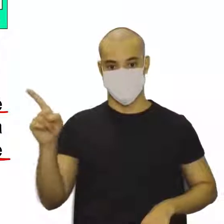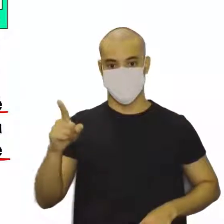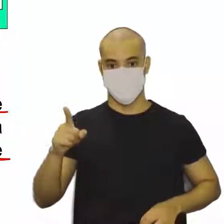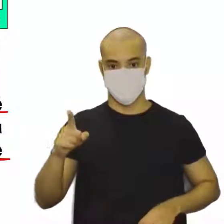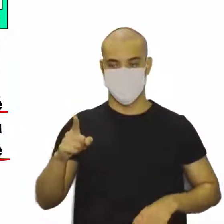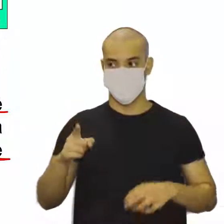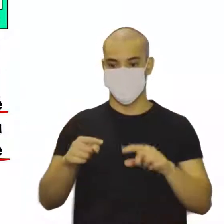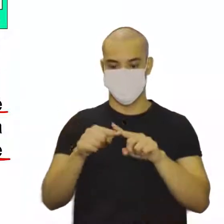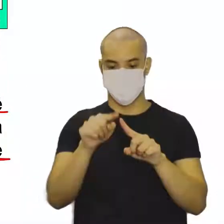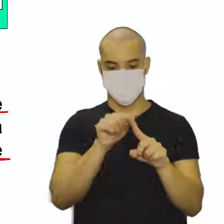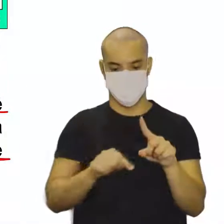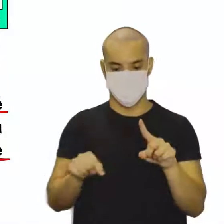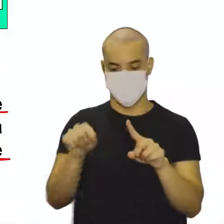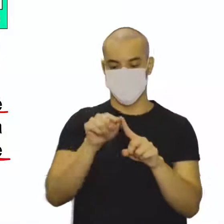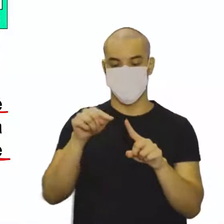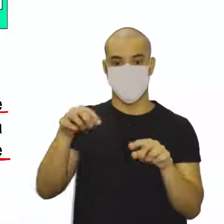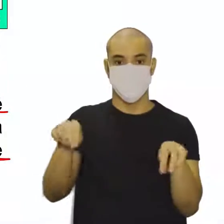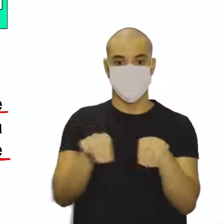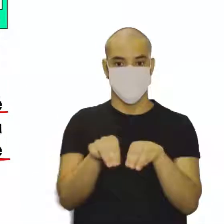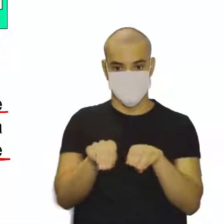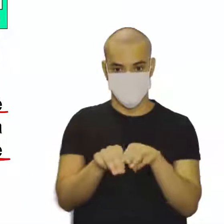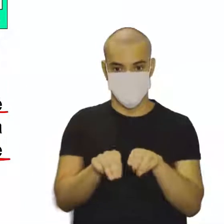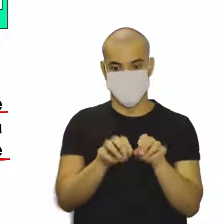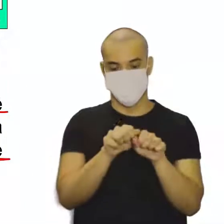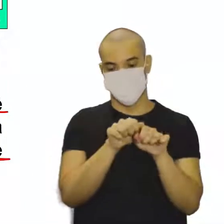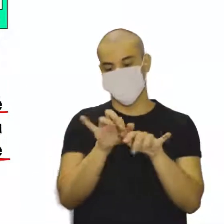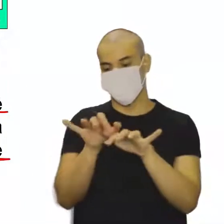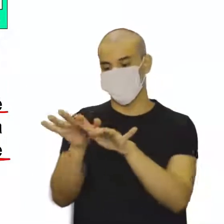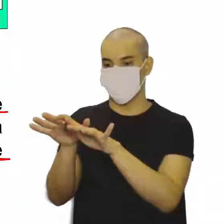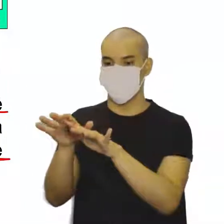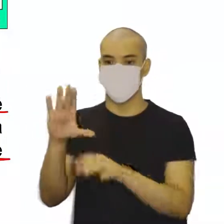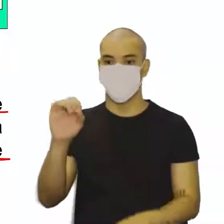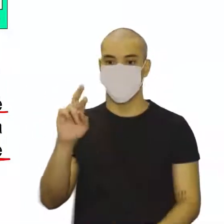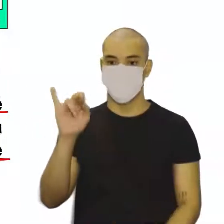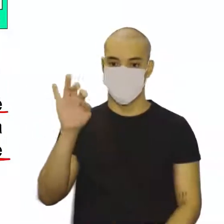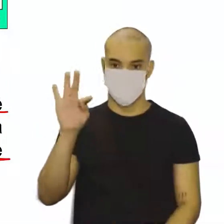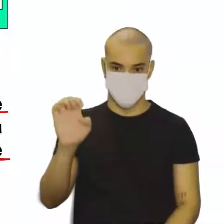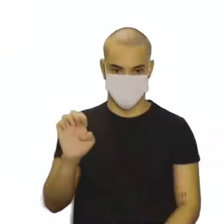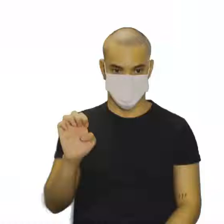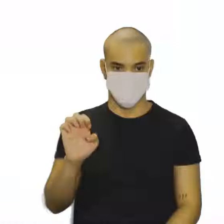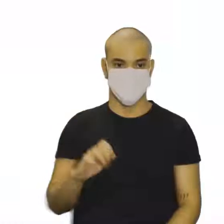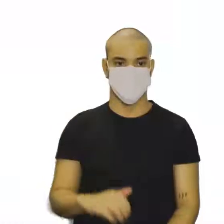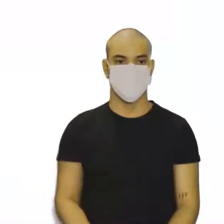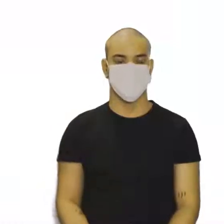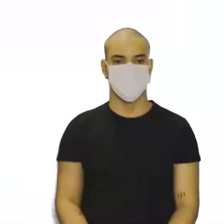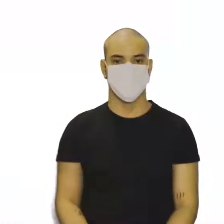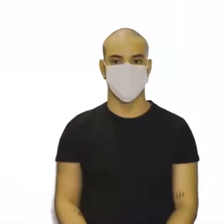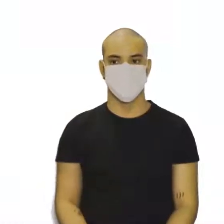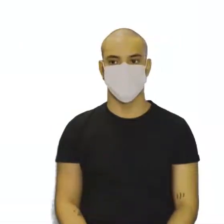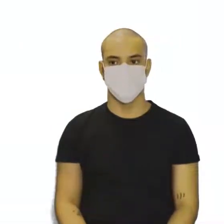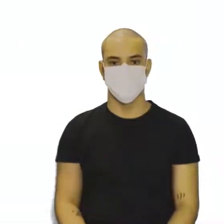aqui. Eu vou ter essa corrente induzida, ok? Fechado? Vamos continuar, olha só.